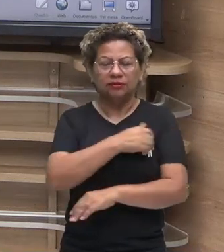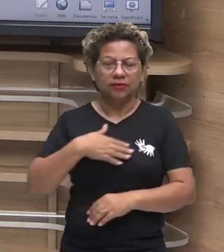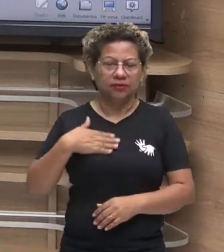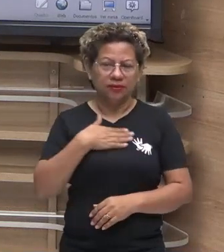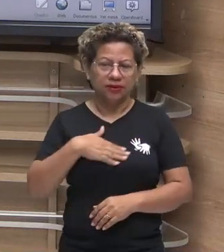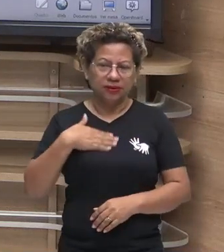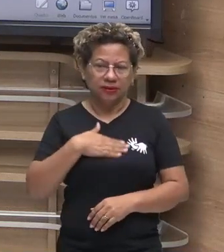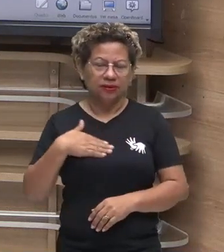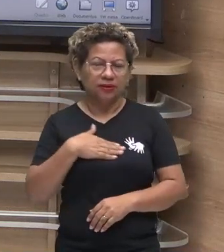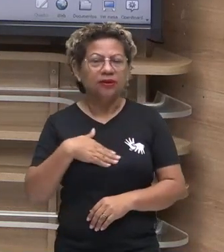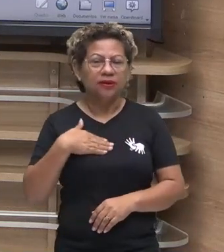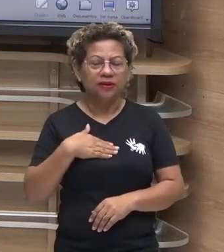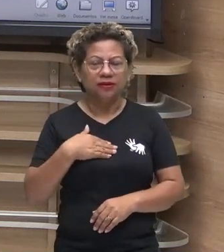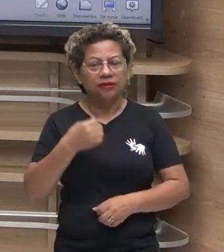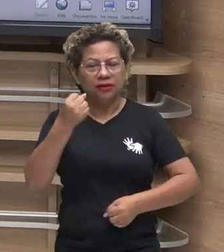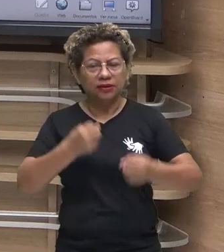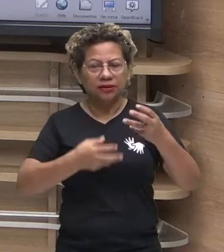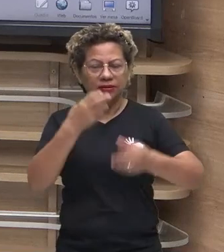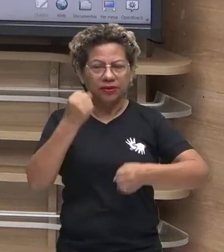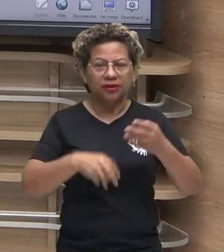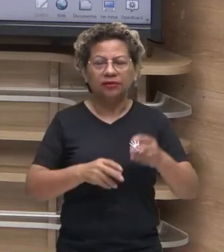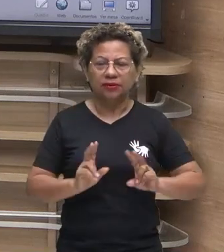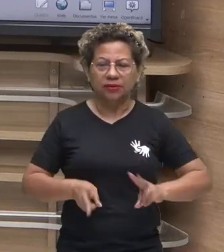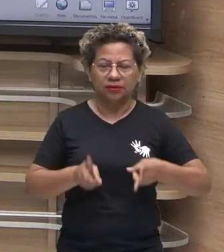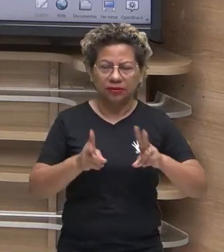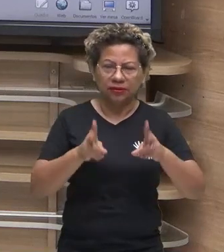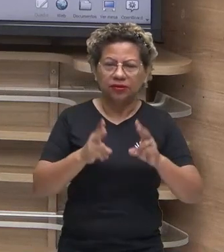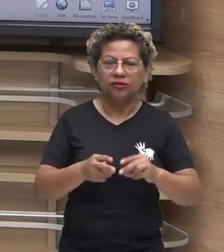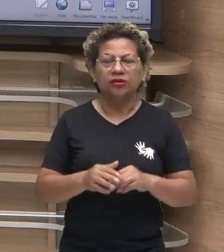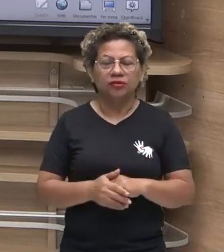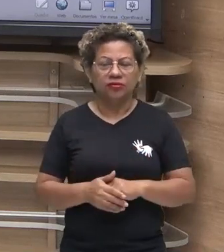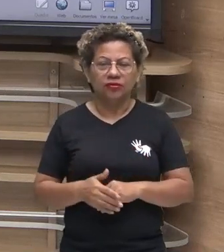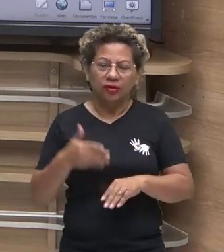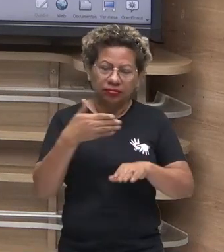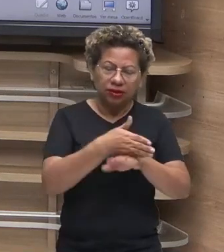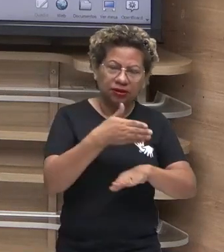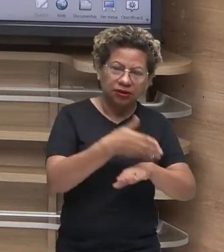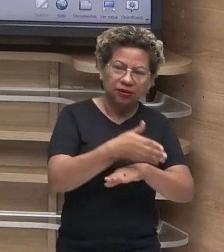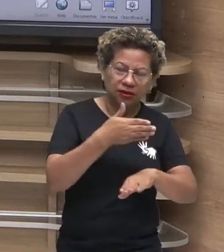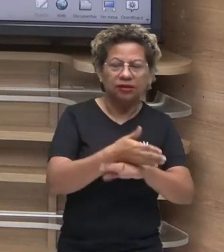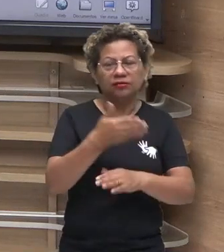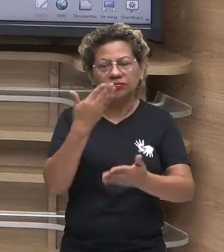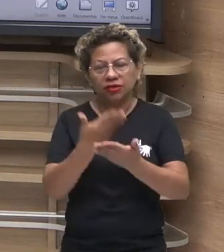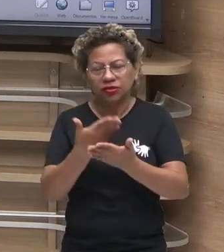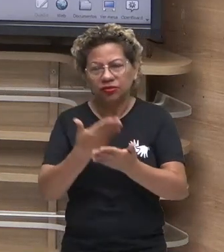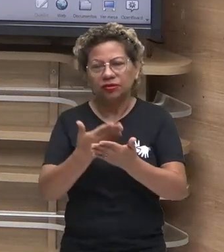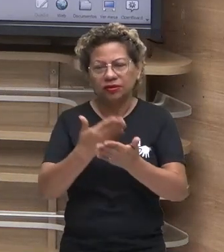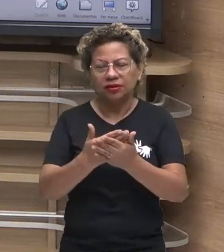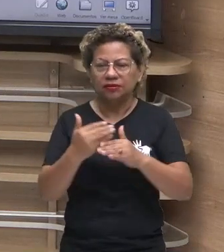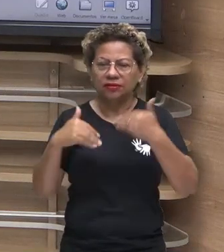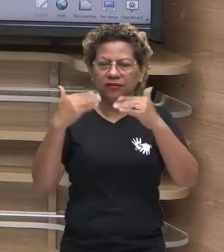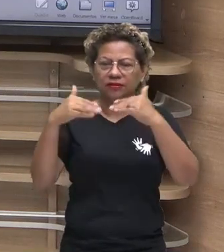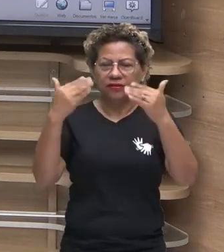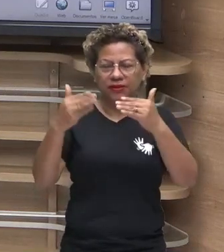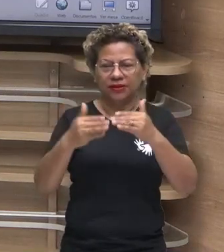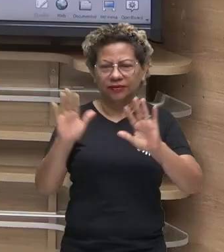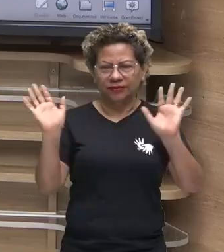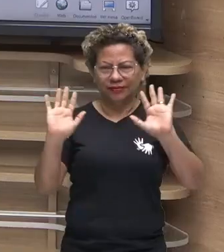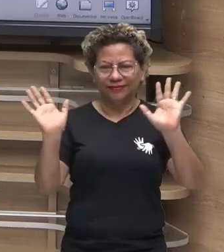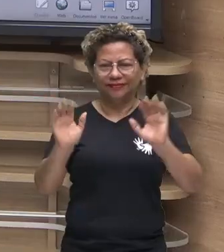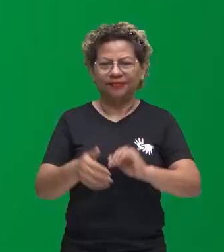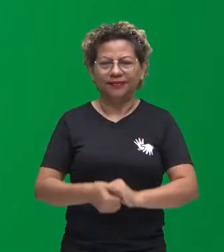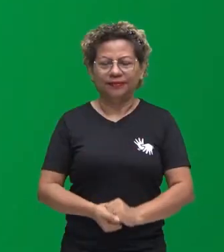estar aqui com vocês. Continuem participando, continuem assistindo e continuem aprendendo sempre. Até mais!